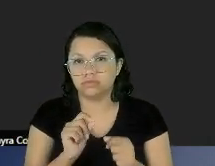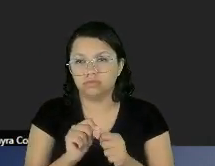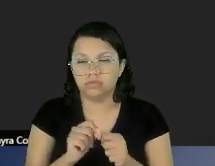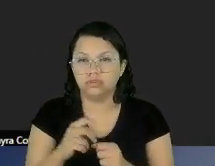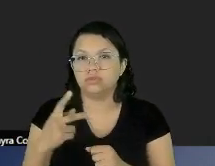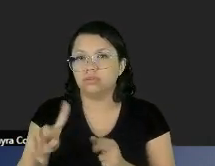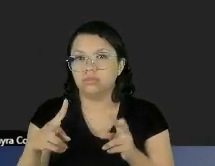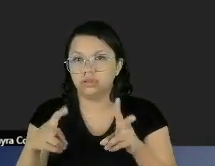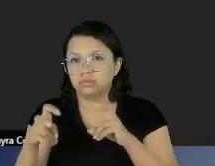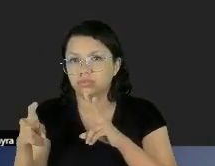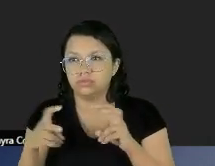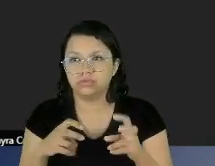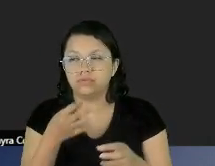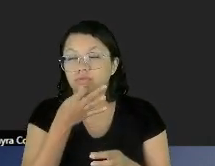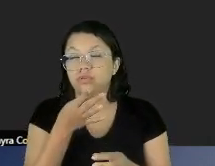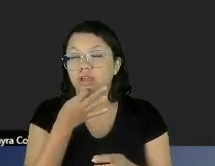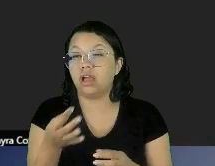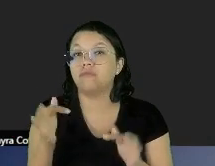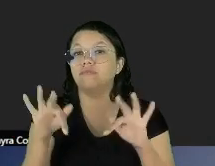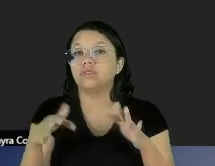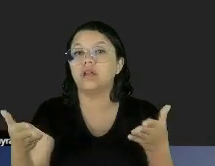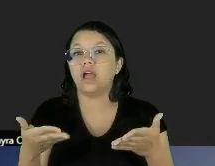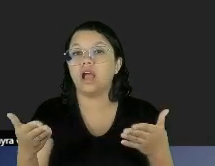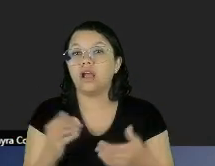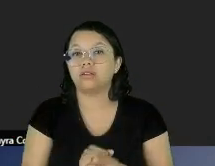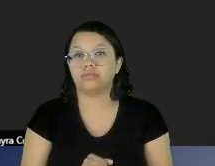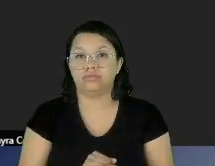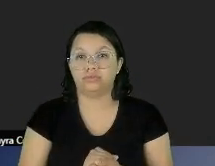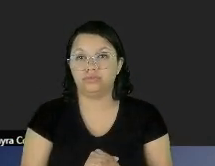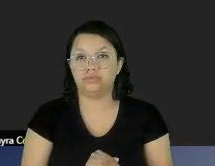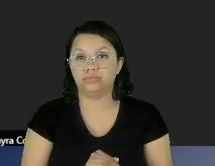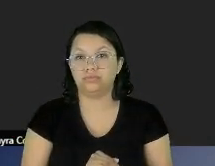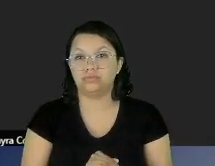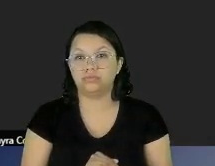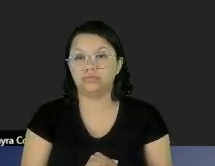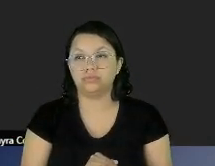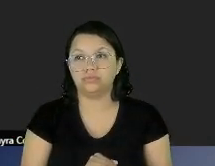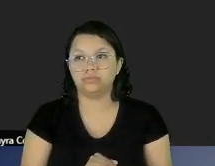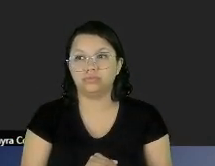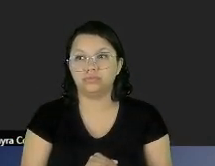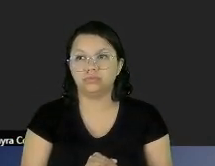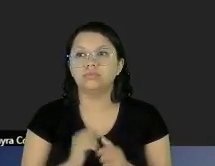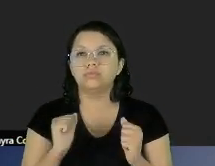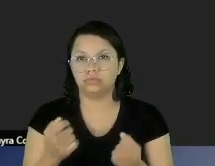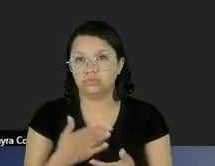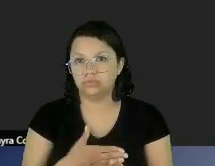sobre isso, fazerem suas considerações finais.